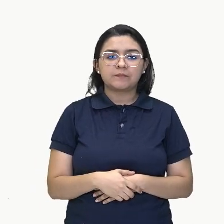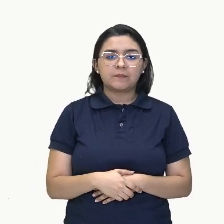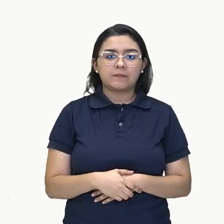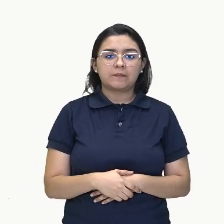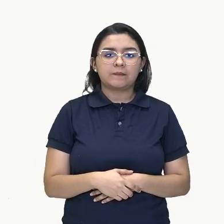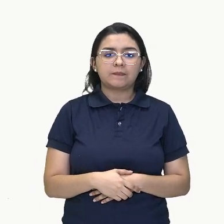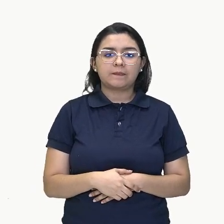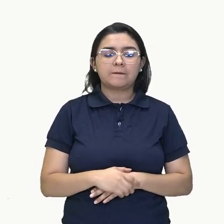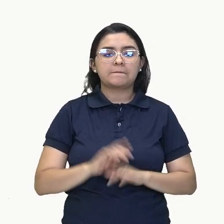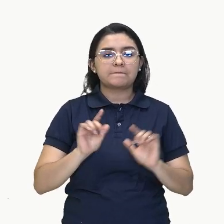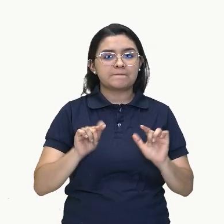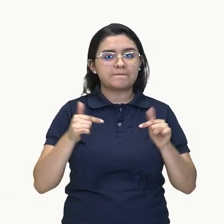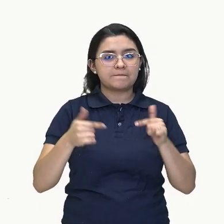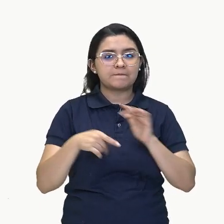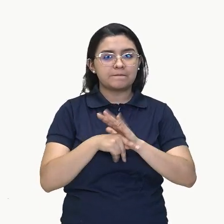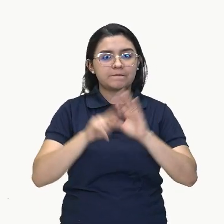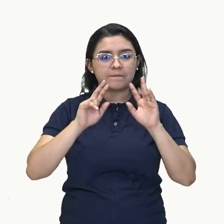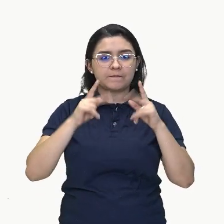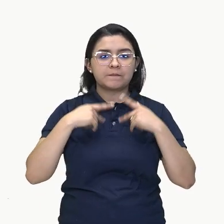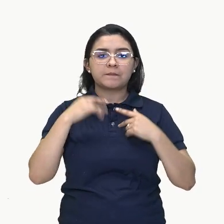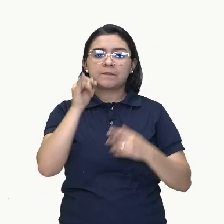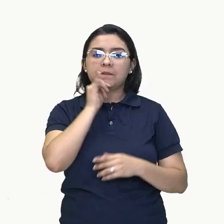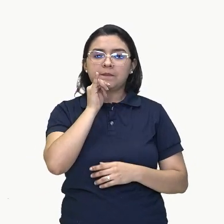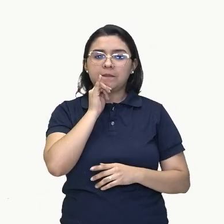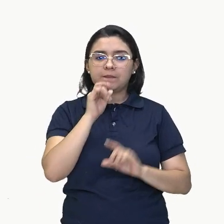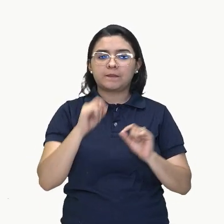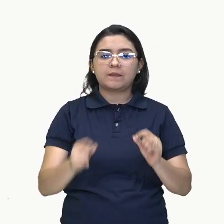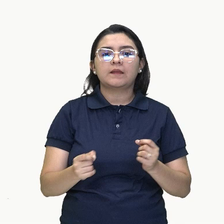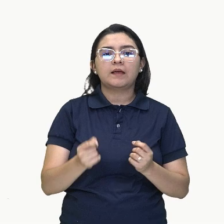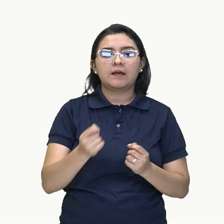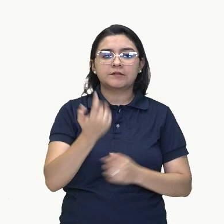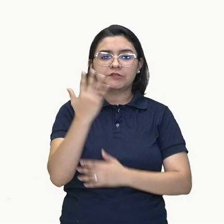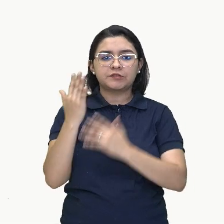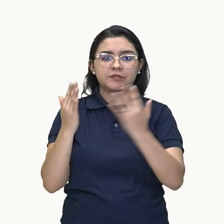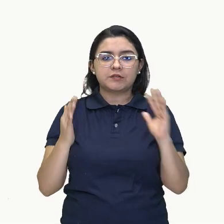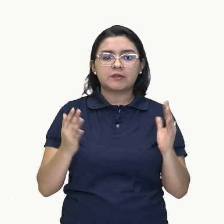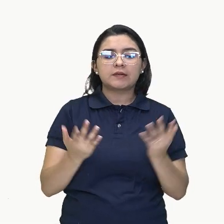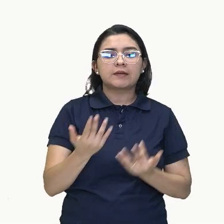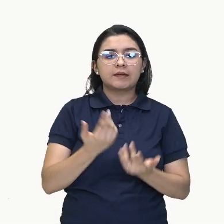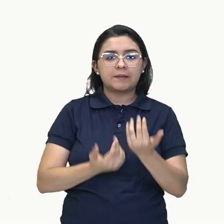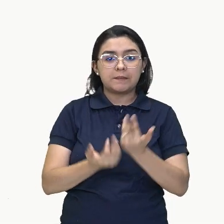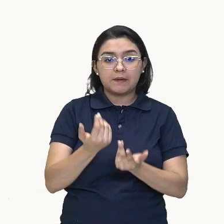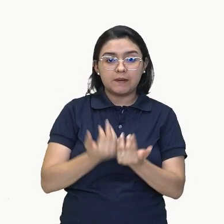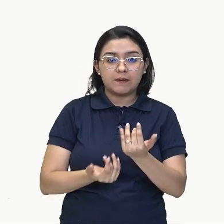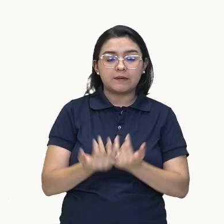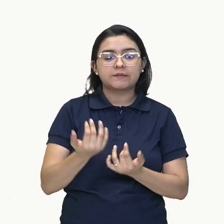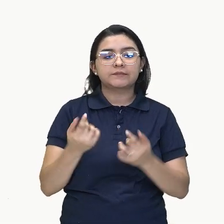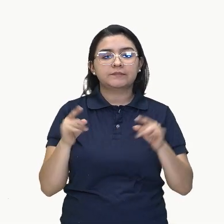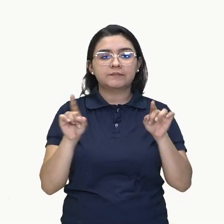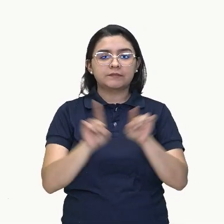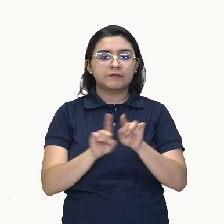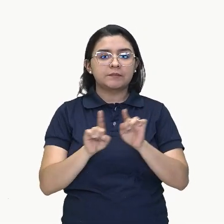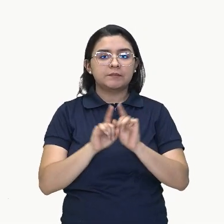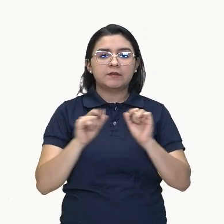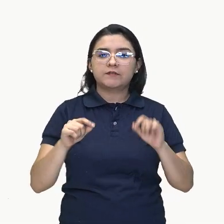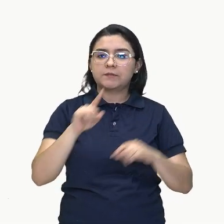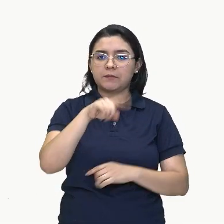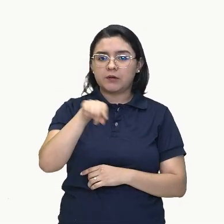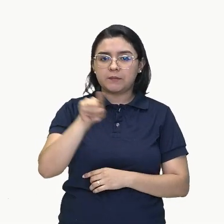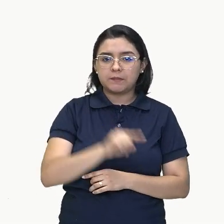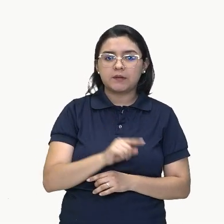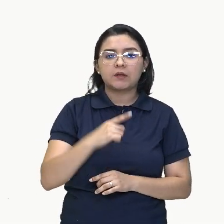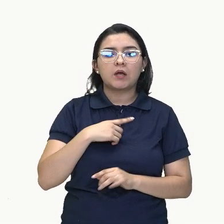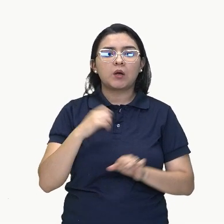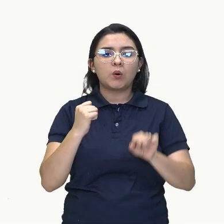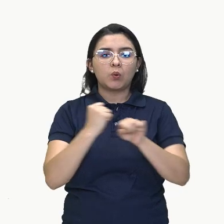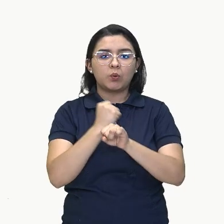chamar, atividades humanas, como, por exemplo, aqui, as queimadas que acontecem, né, muitas das vezes ilegalmente, a